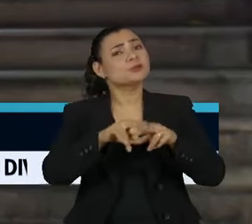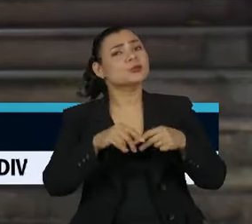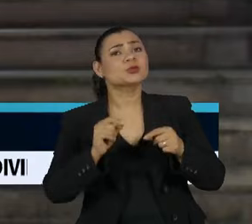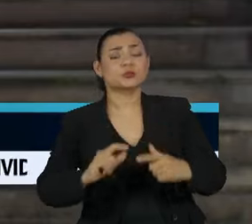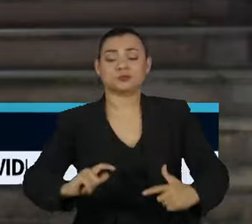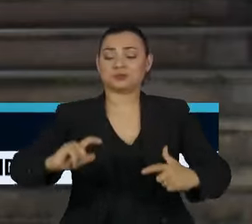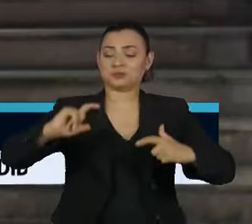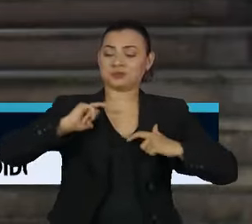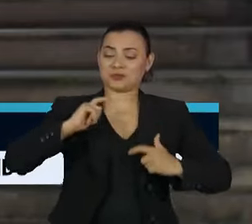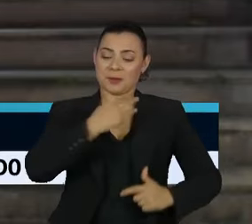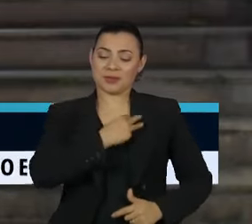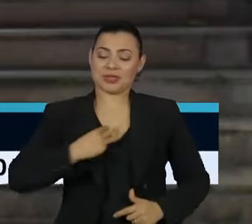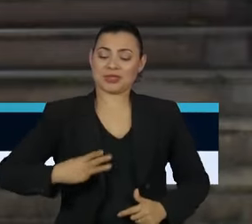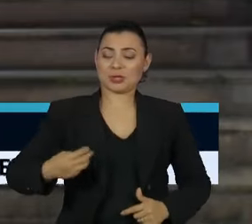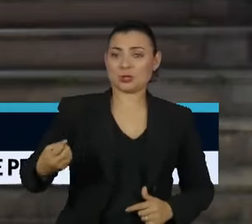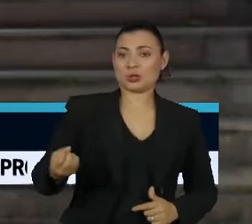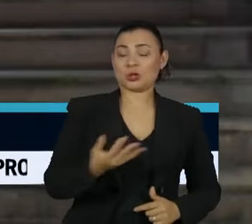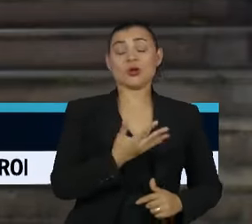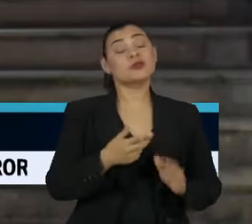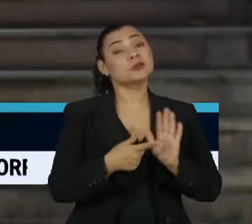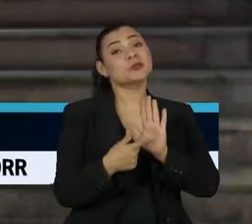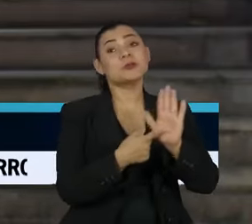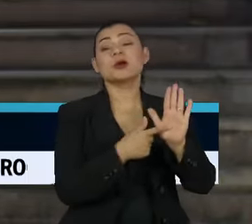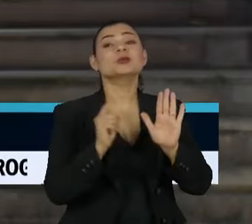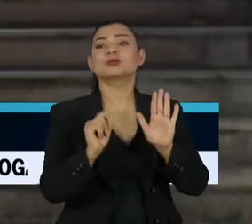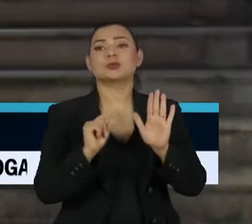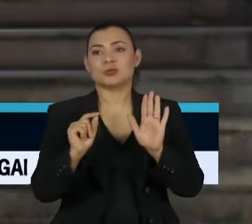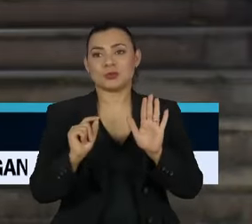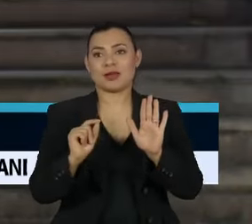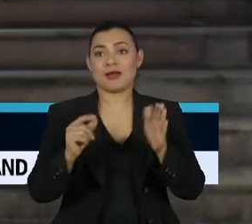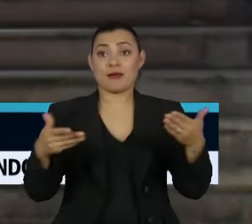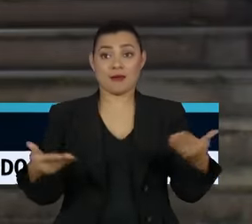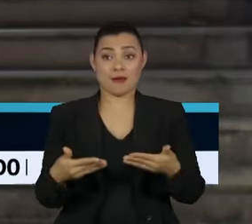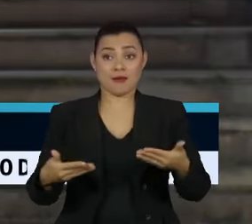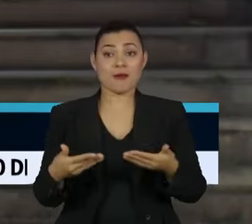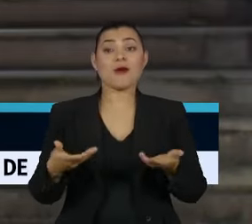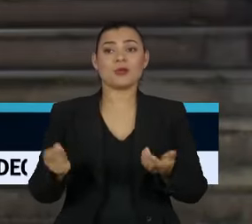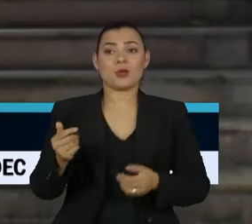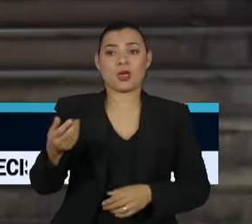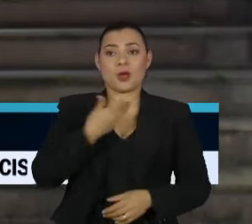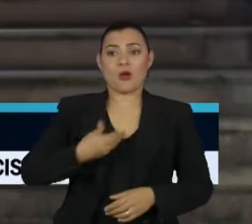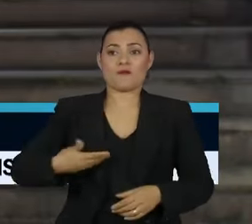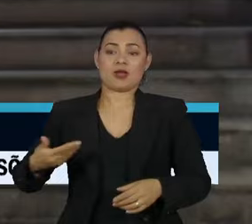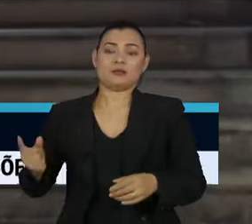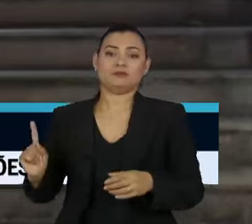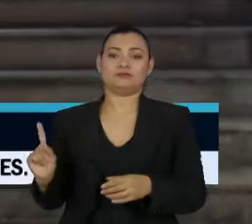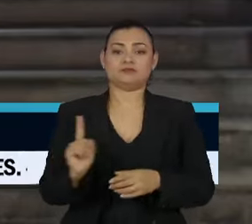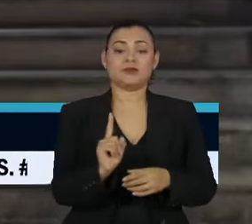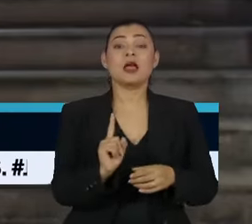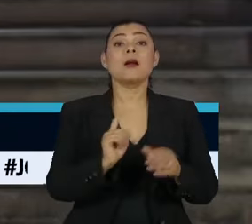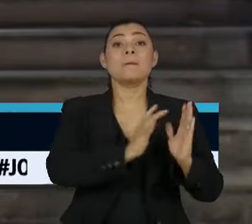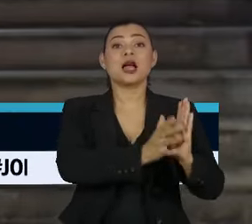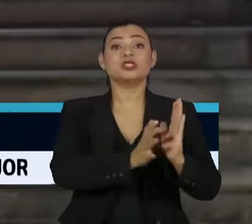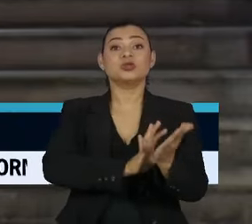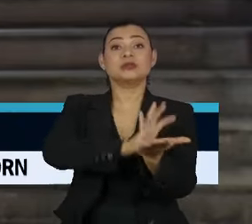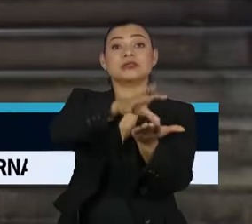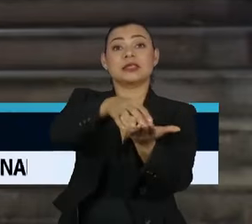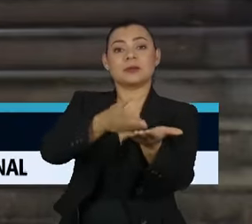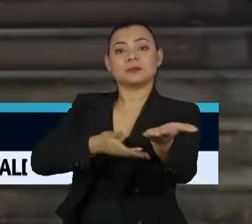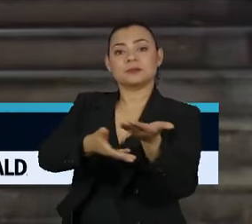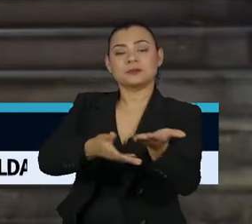ministros consolida as mudanças na Esplanada. Elas abriram espaço para a chegada no governo de 2 partidos do Centrão: